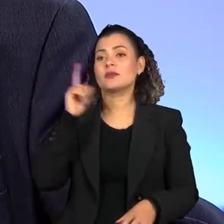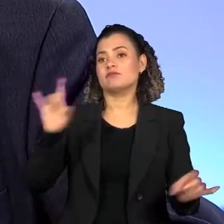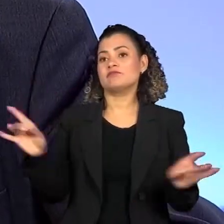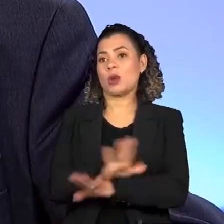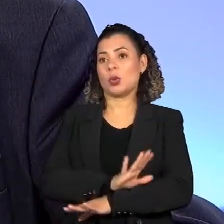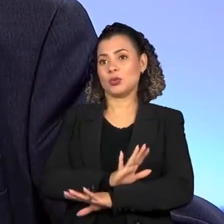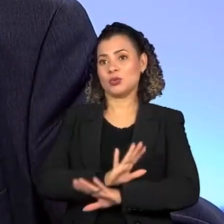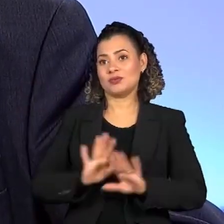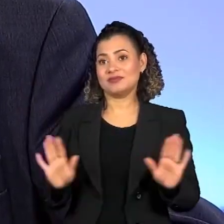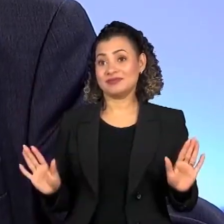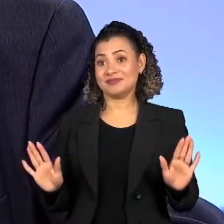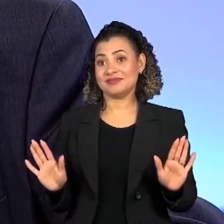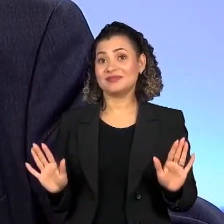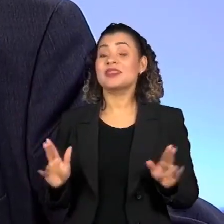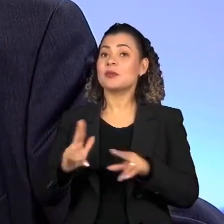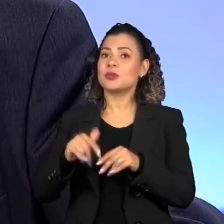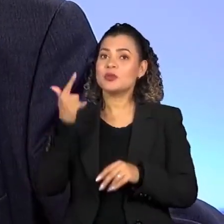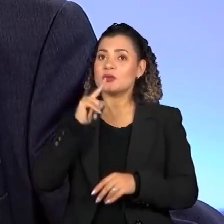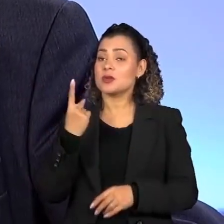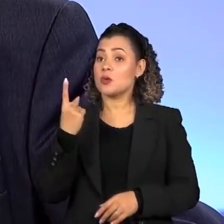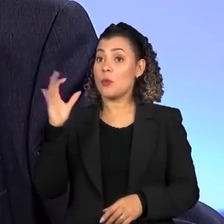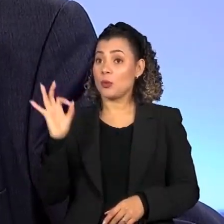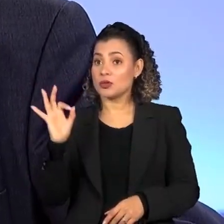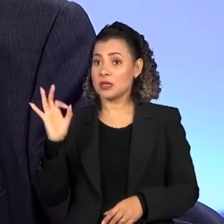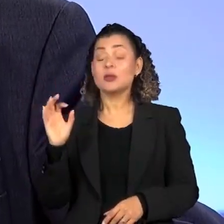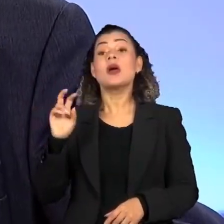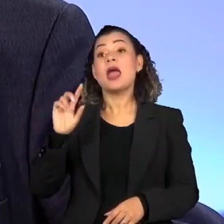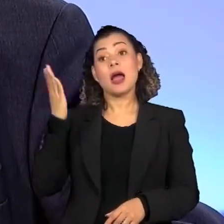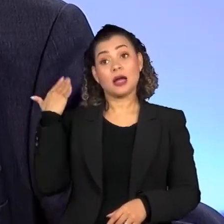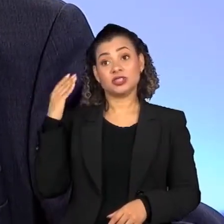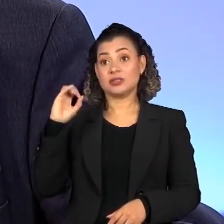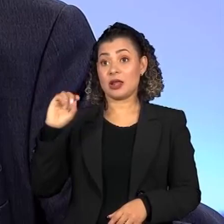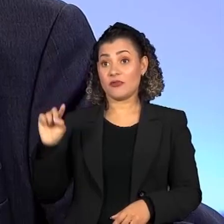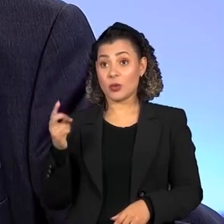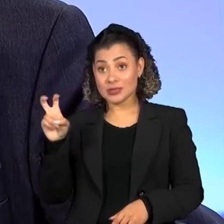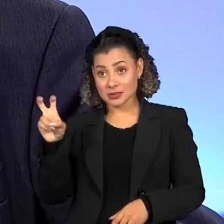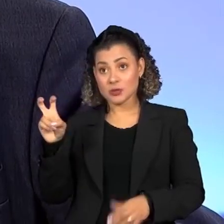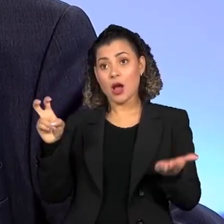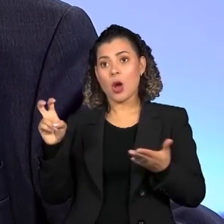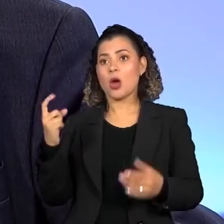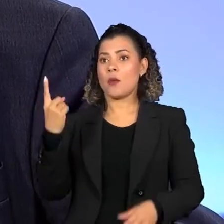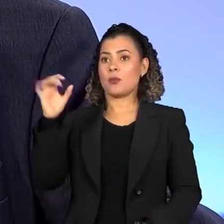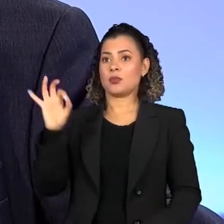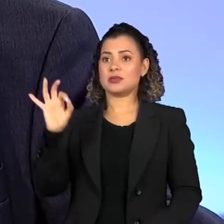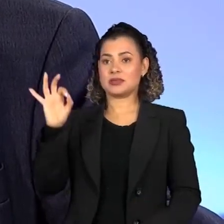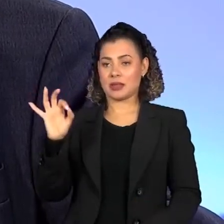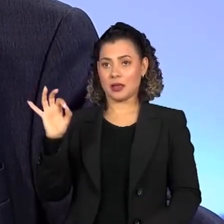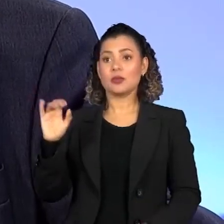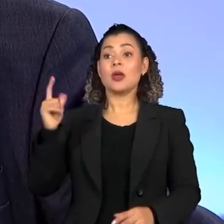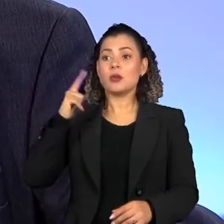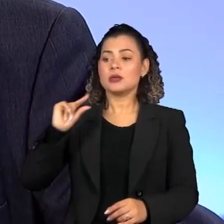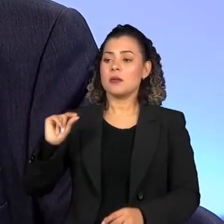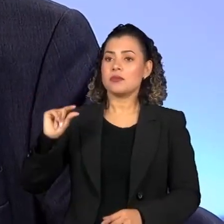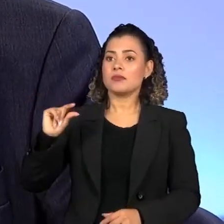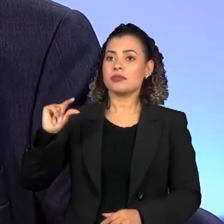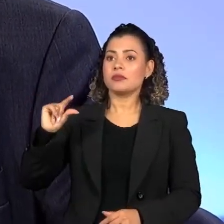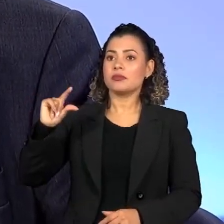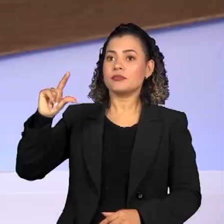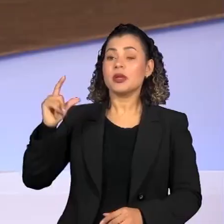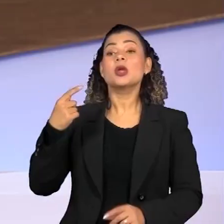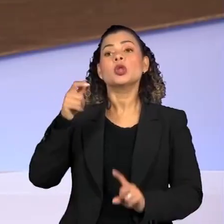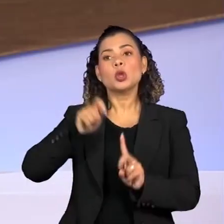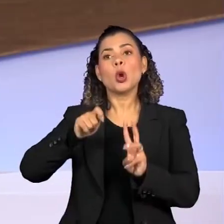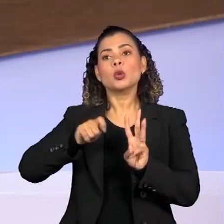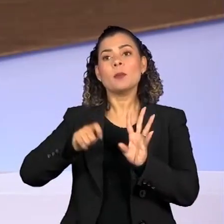subiu de meio para um por cento é por duas décimos quer dizer todo mês tem que enviar